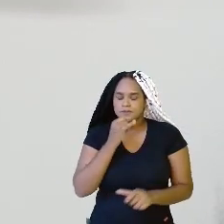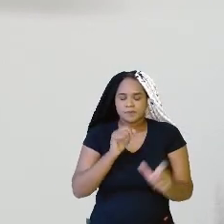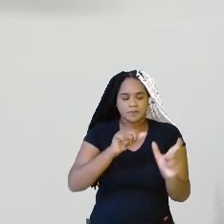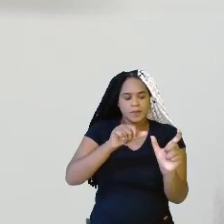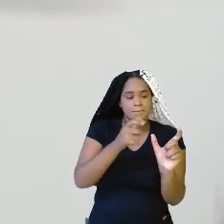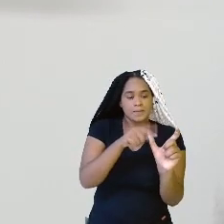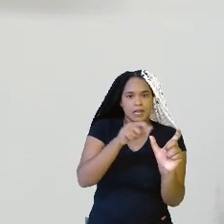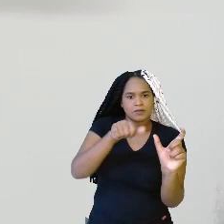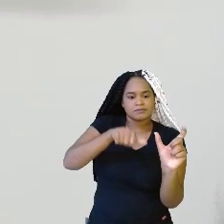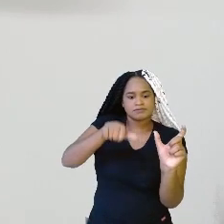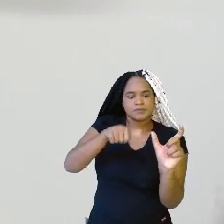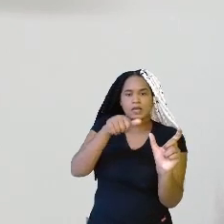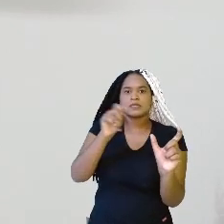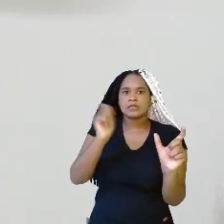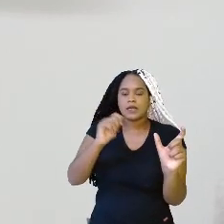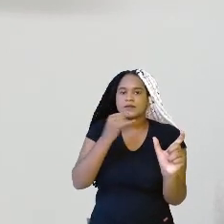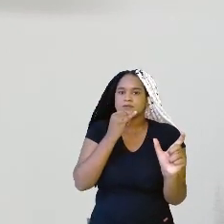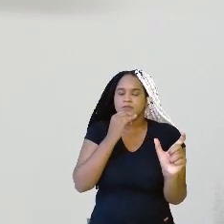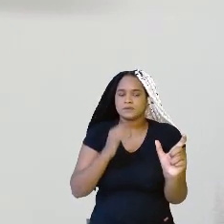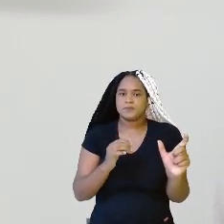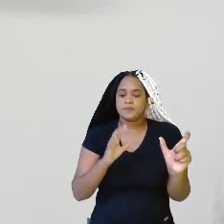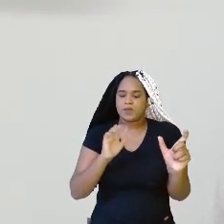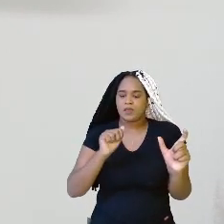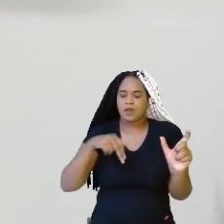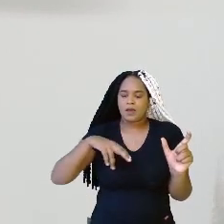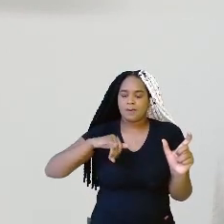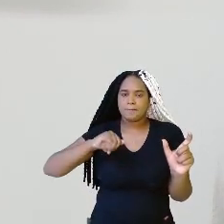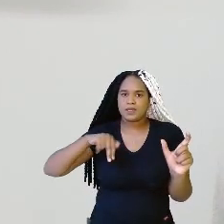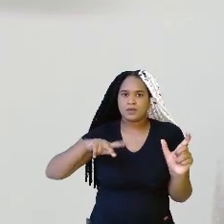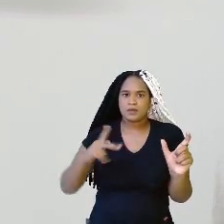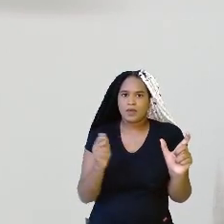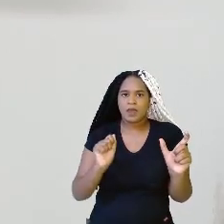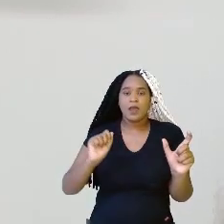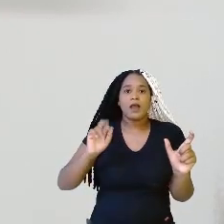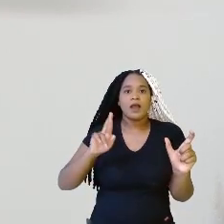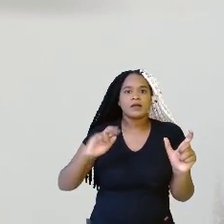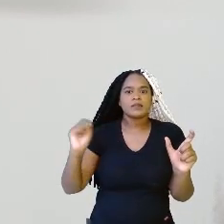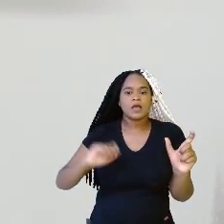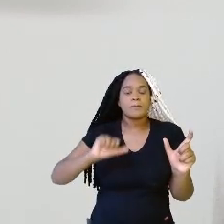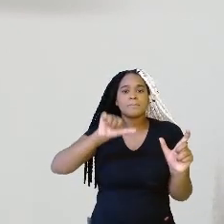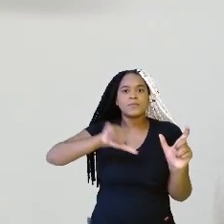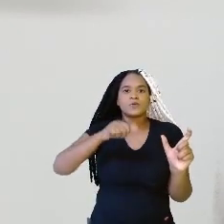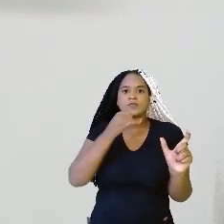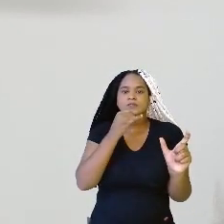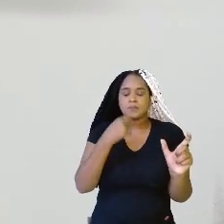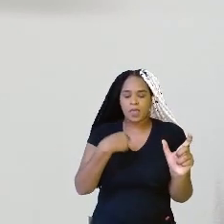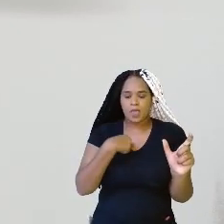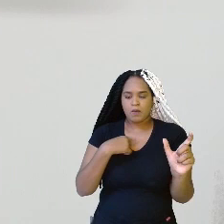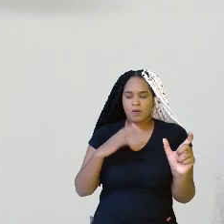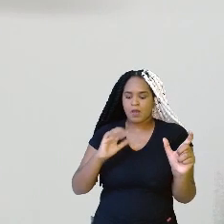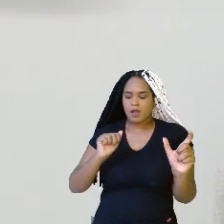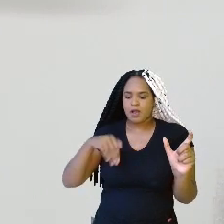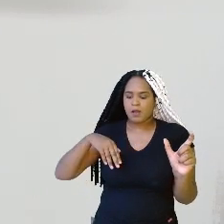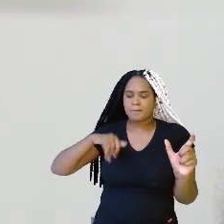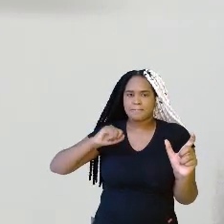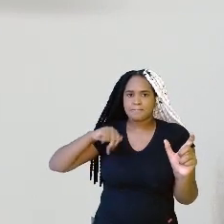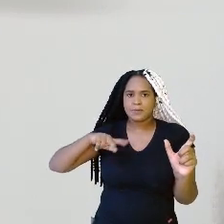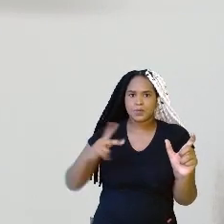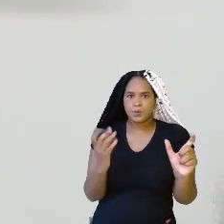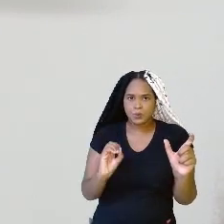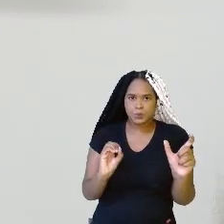verbo caminhar, é uma ação. Então, eu posso conjugar. Eu caminho, no caso do presente, não é que foi a aula de hoje.